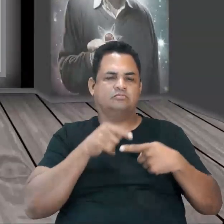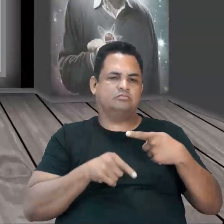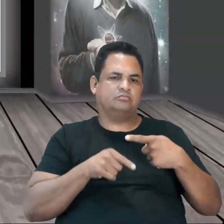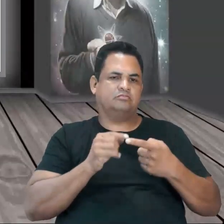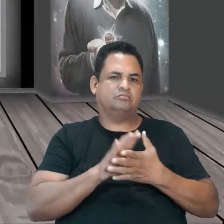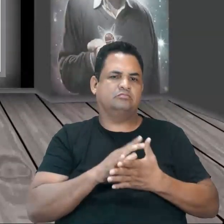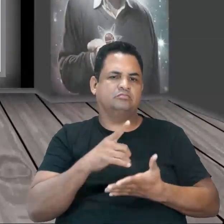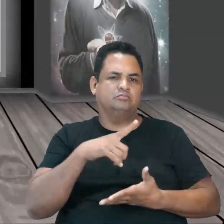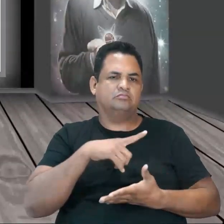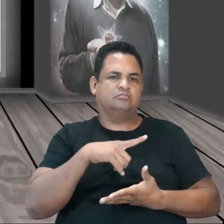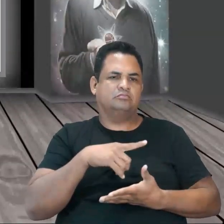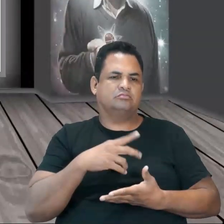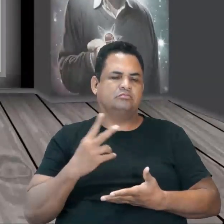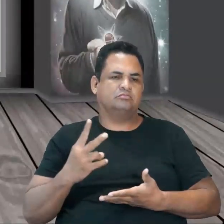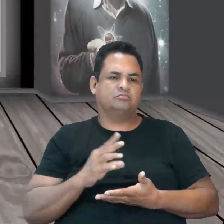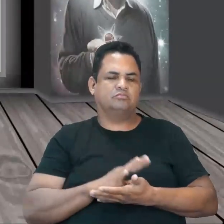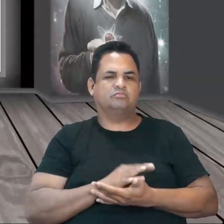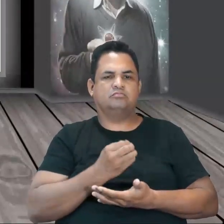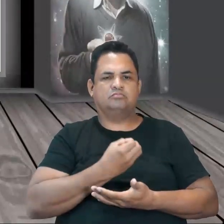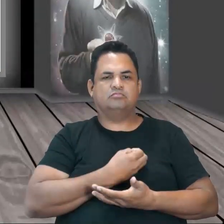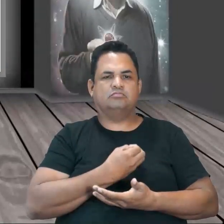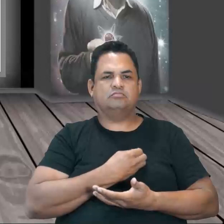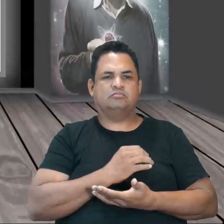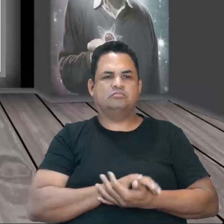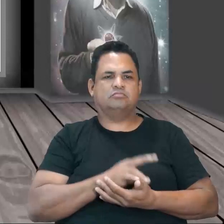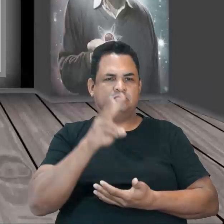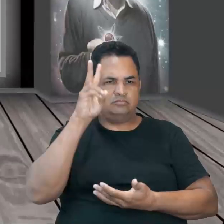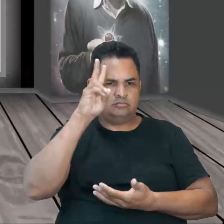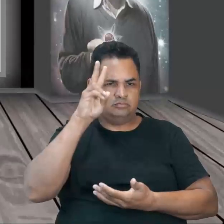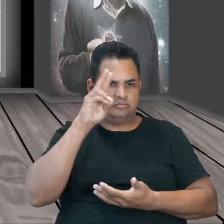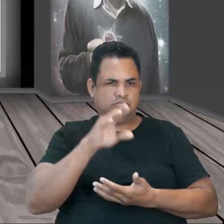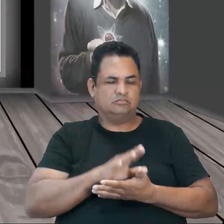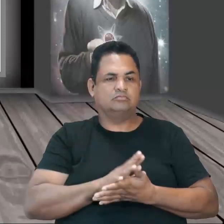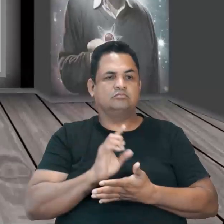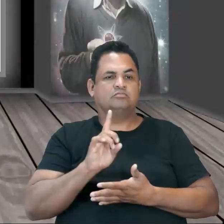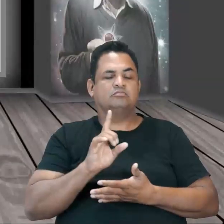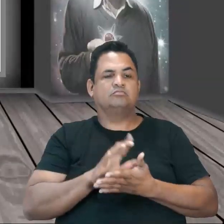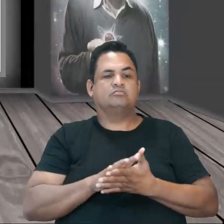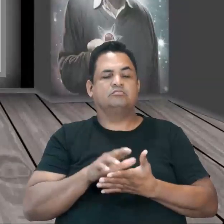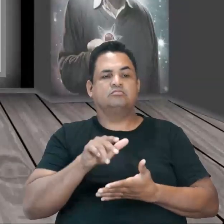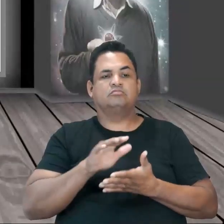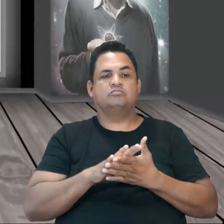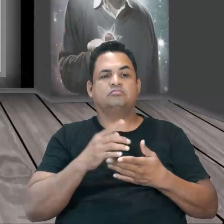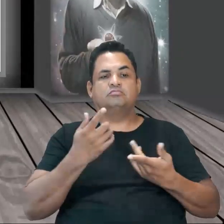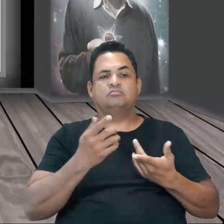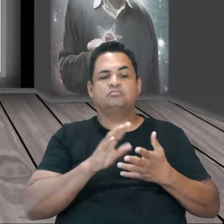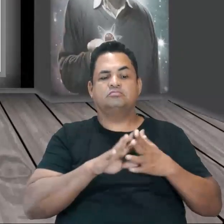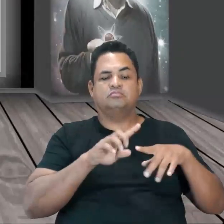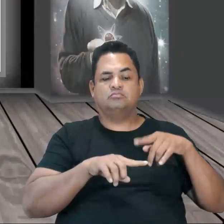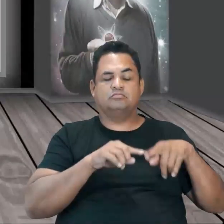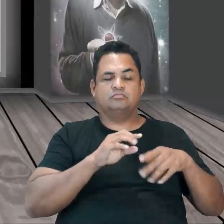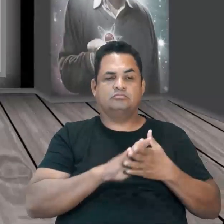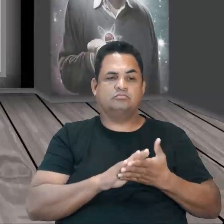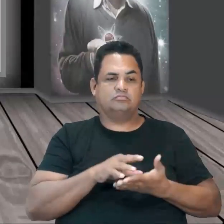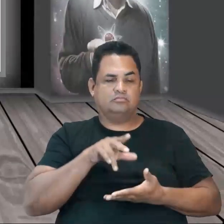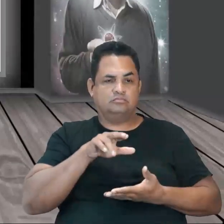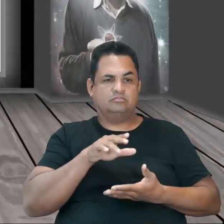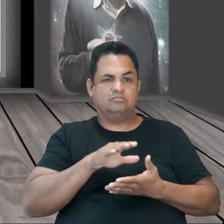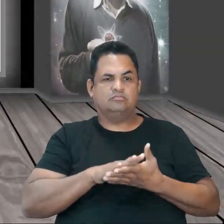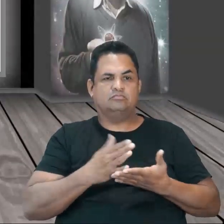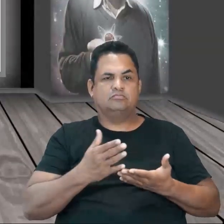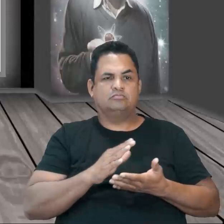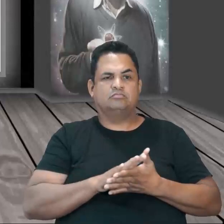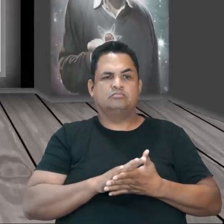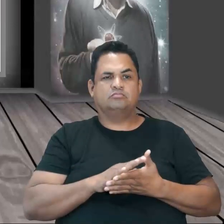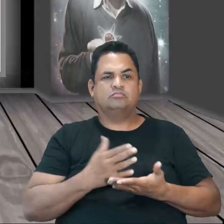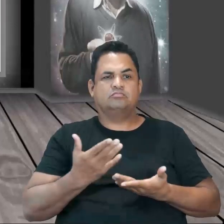né? Justamente. Beleza, então vamos Lembrando lá. que só é igual porque os corpos são iguais em tamanho e tudo. Aí no ensino médio